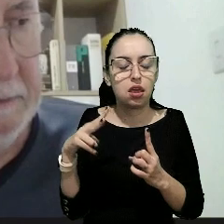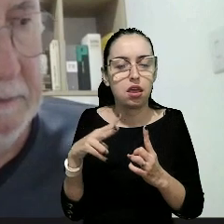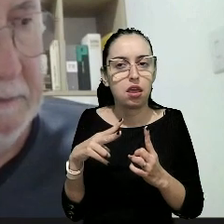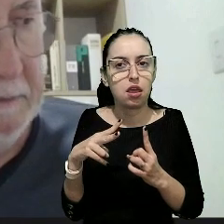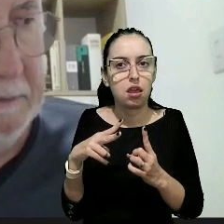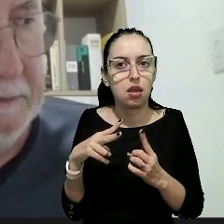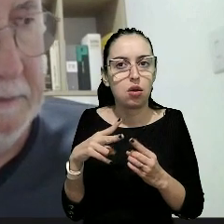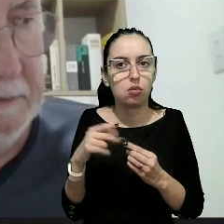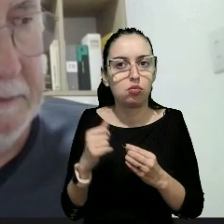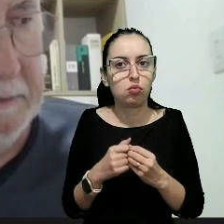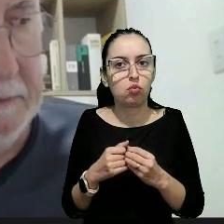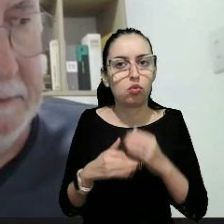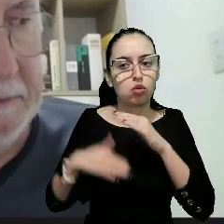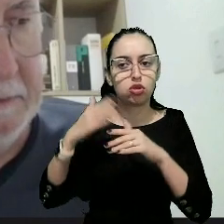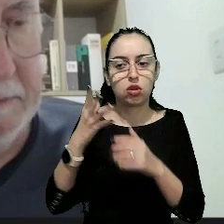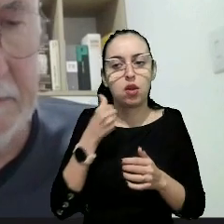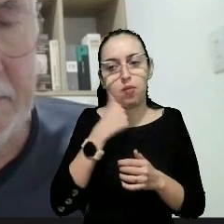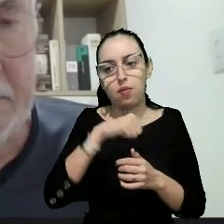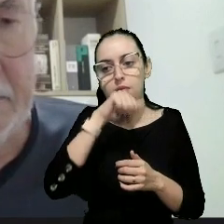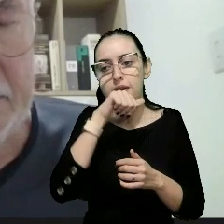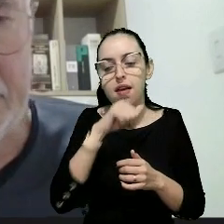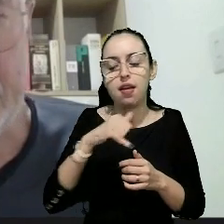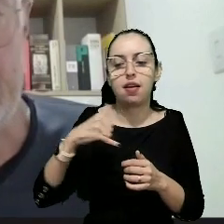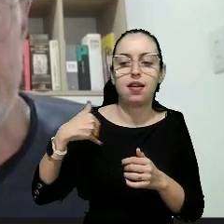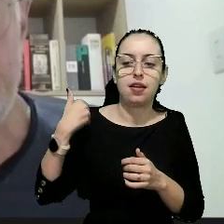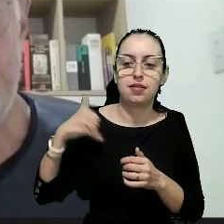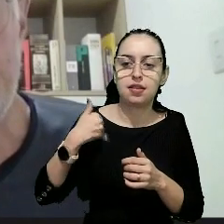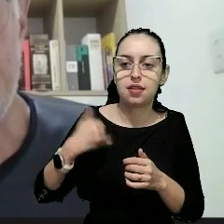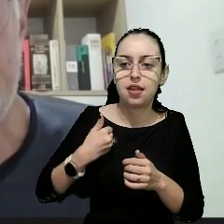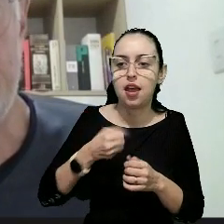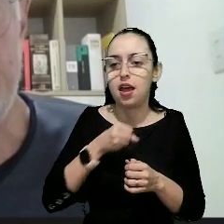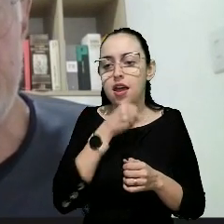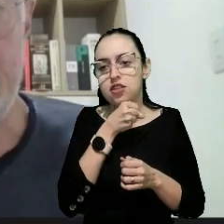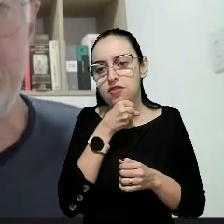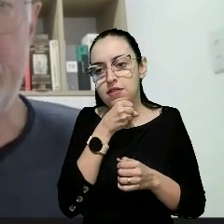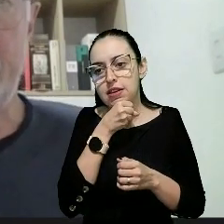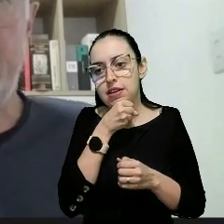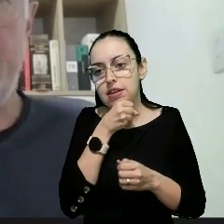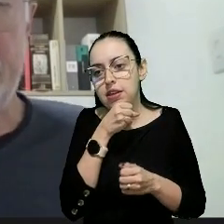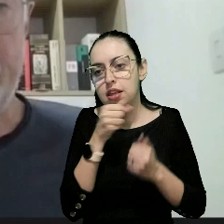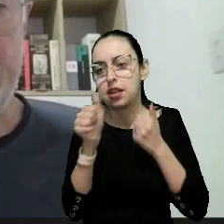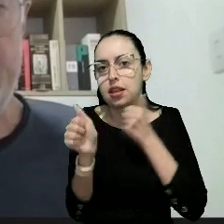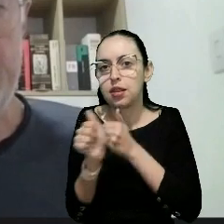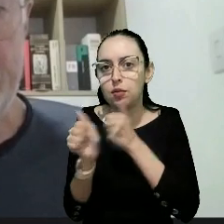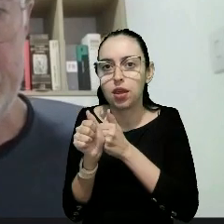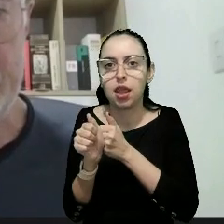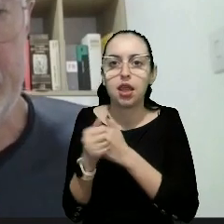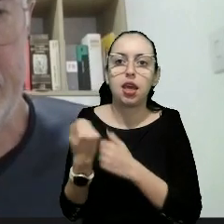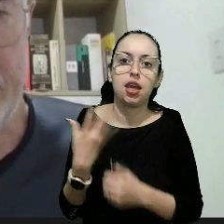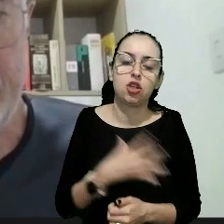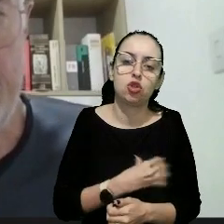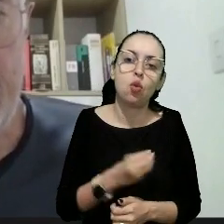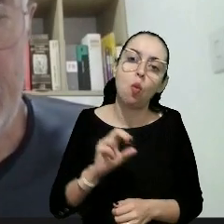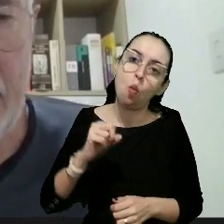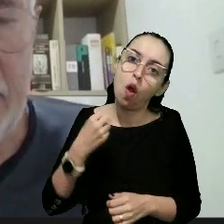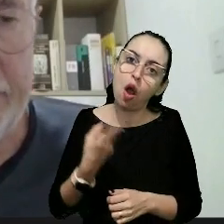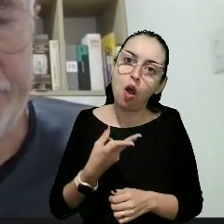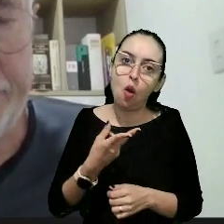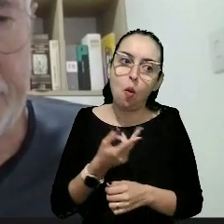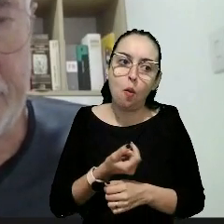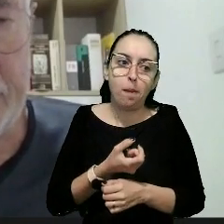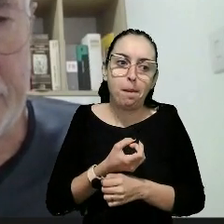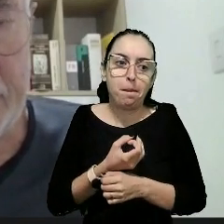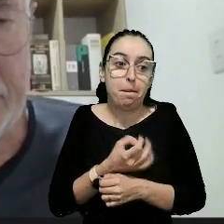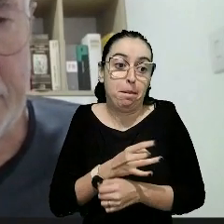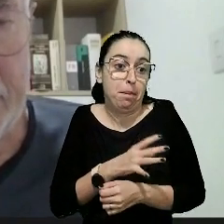ele não vê aquele estereótipo da mãe idosinha, né, dependente dele, ou se é porque ele tem